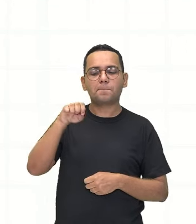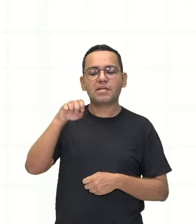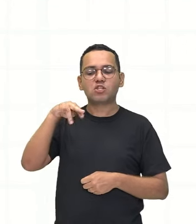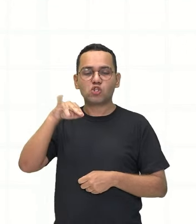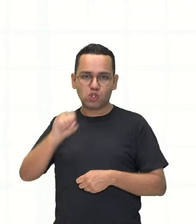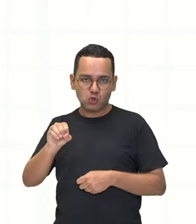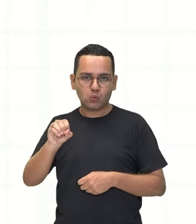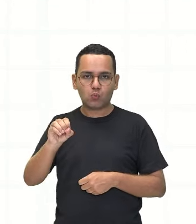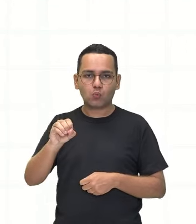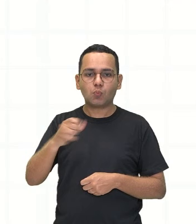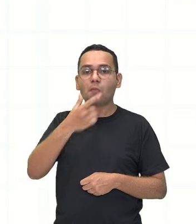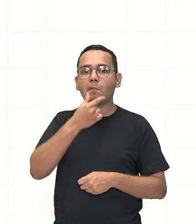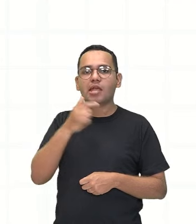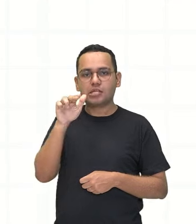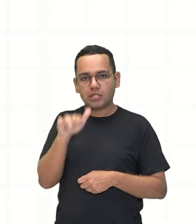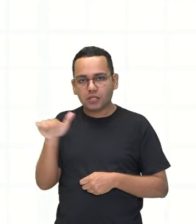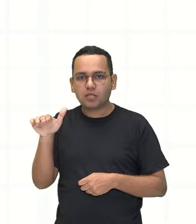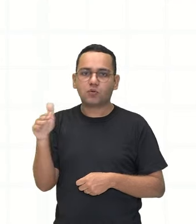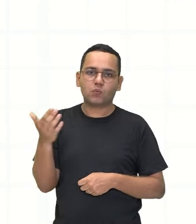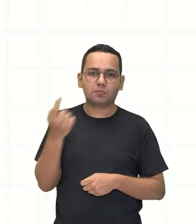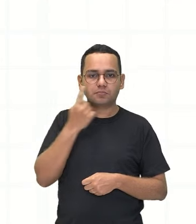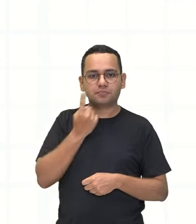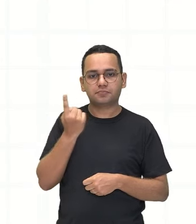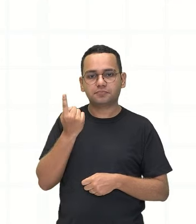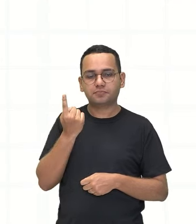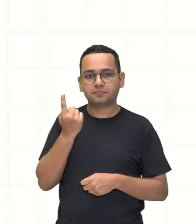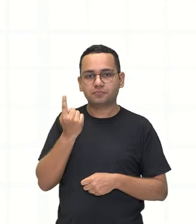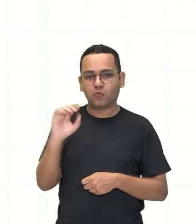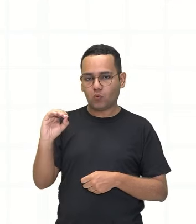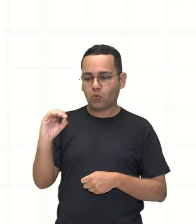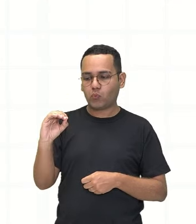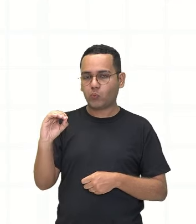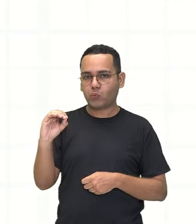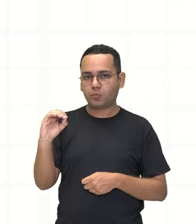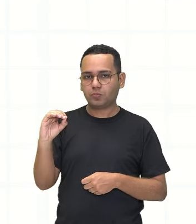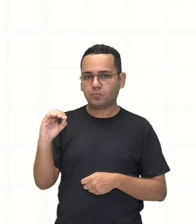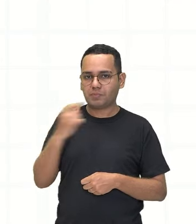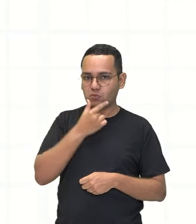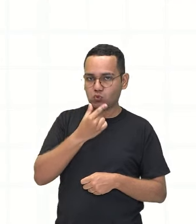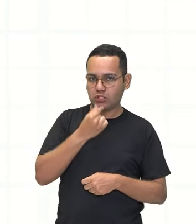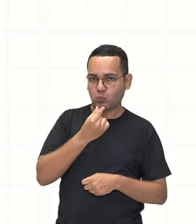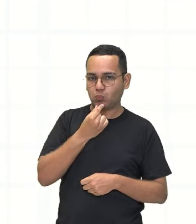Menino também, veja aqui, termina com O, e menina